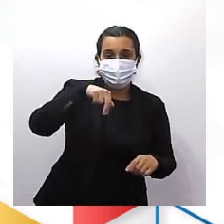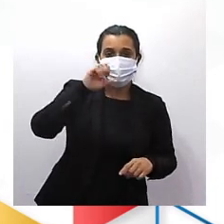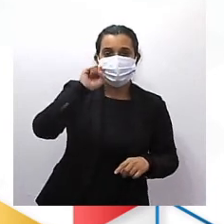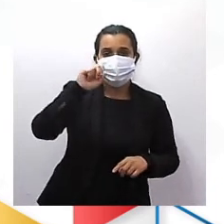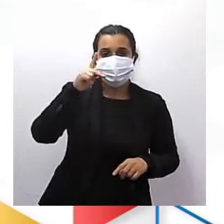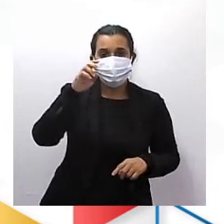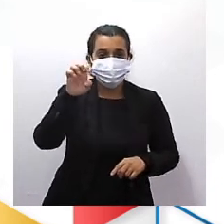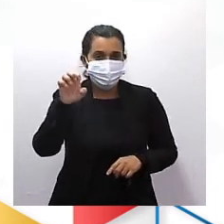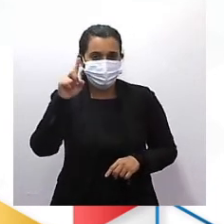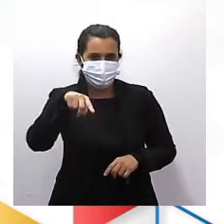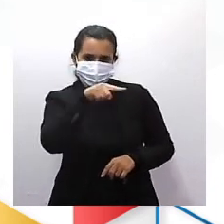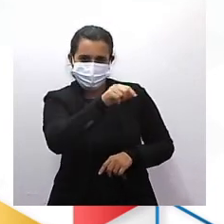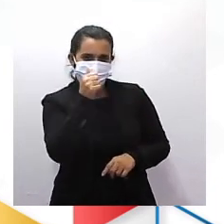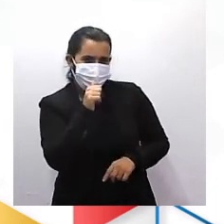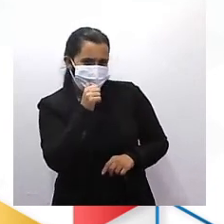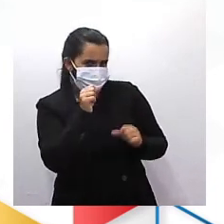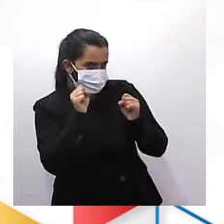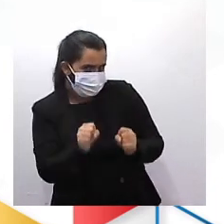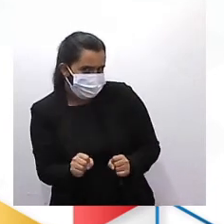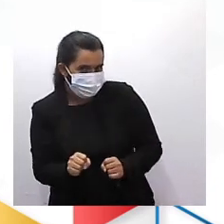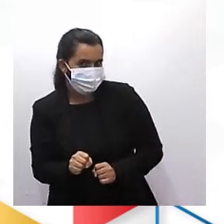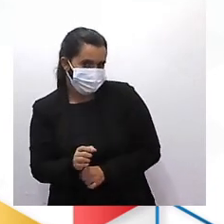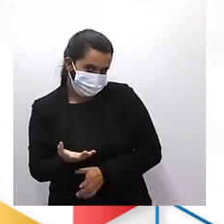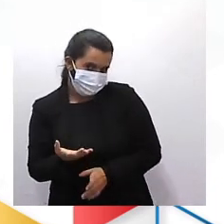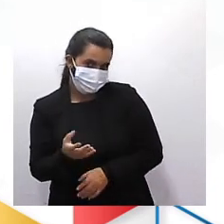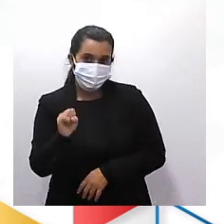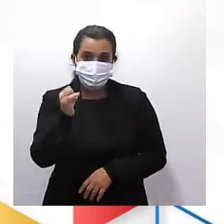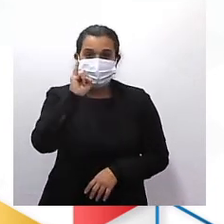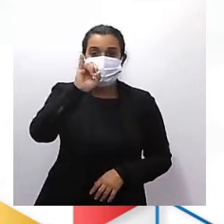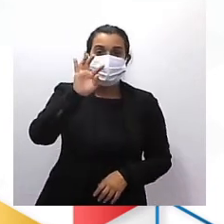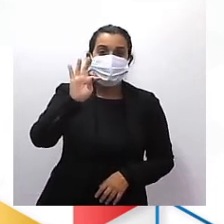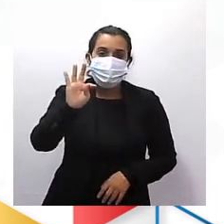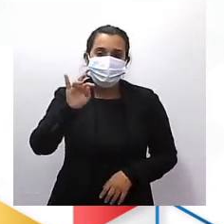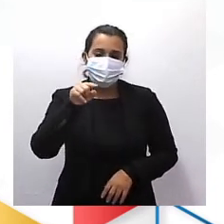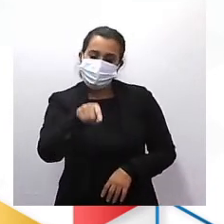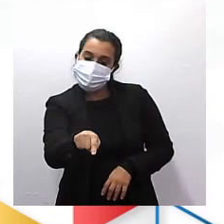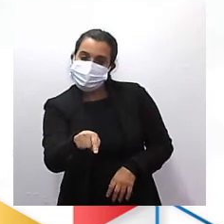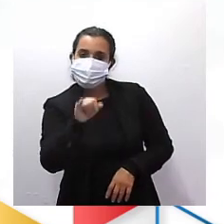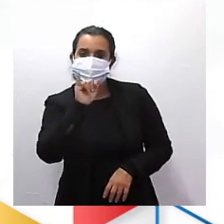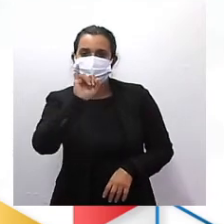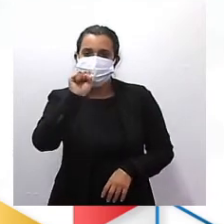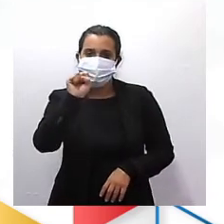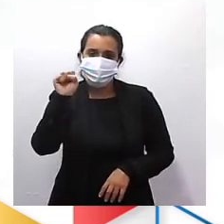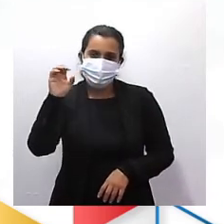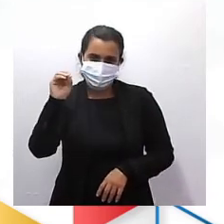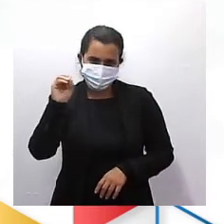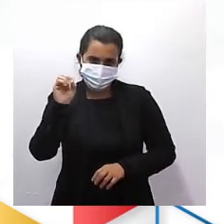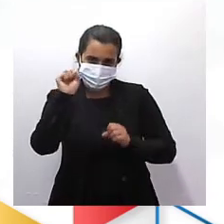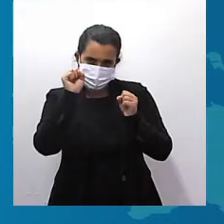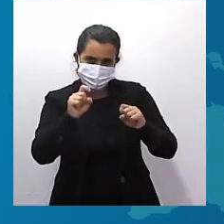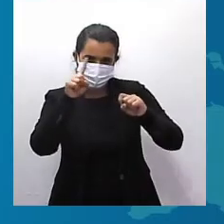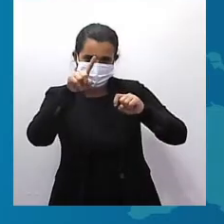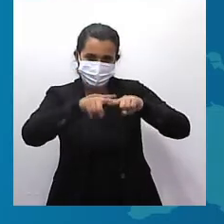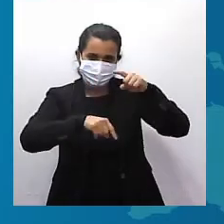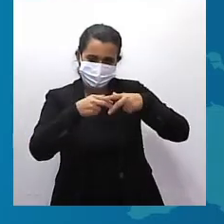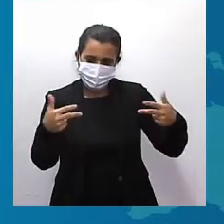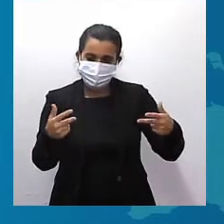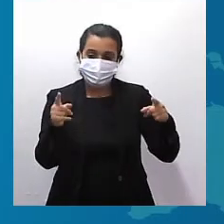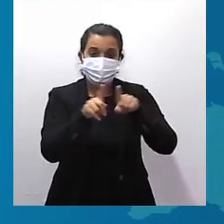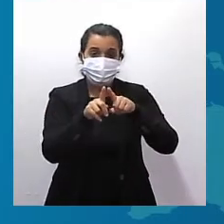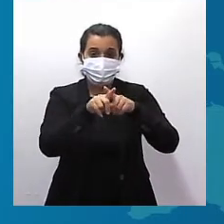Can it? Isso pode. E assim sucessivamente. A mesma sequência para as pessoas no plural,